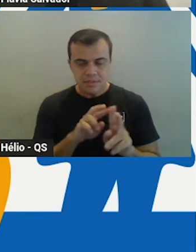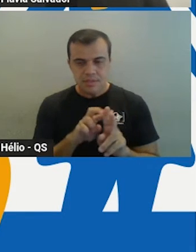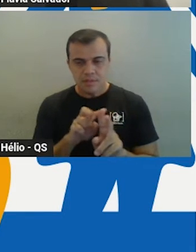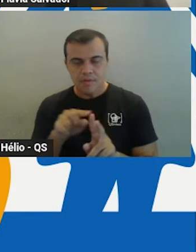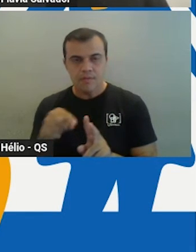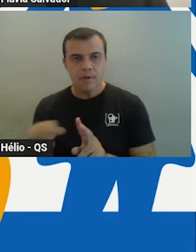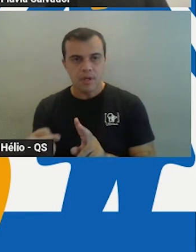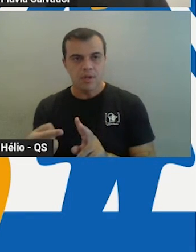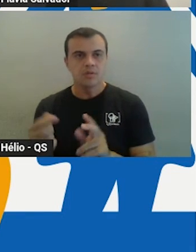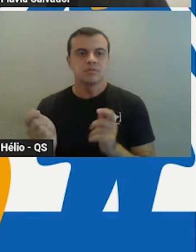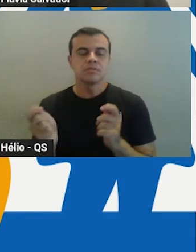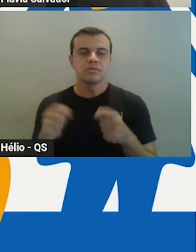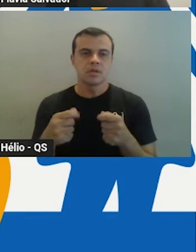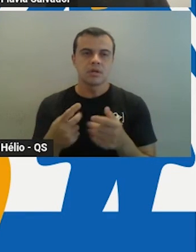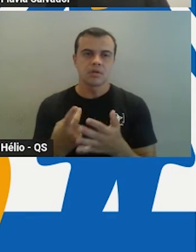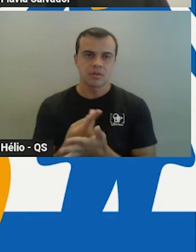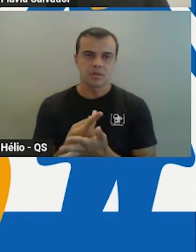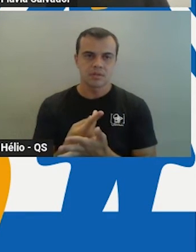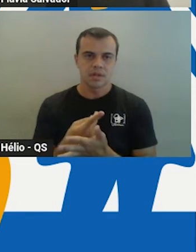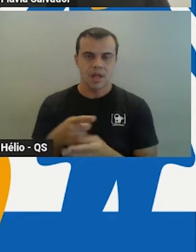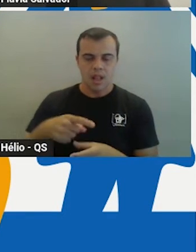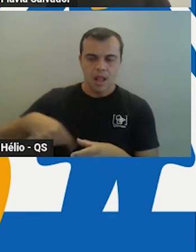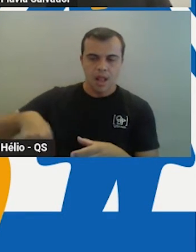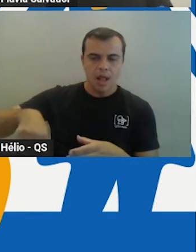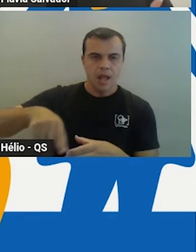do caminhozinho, ele cai na lava.